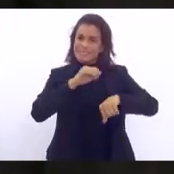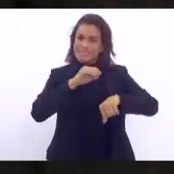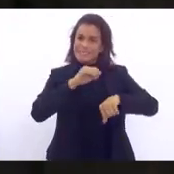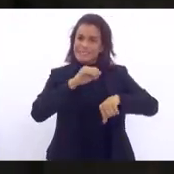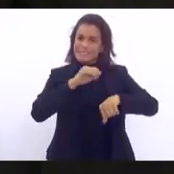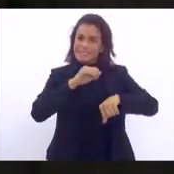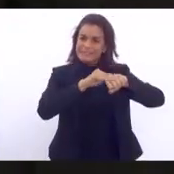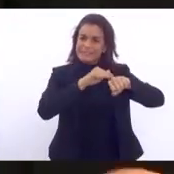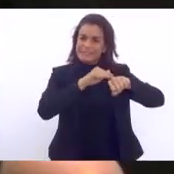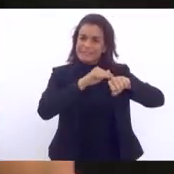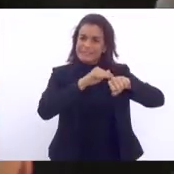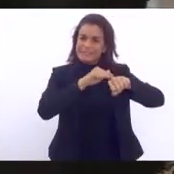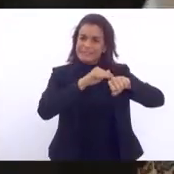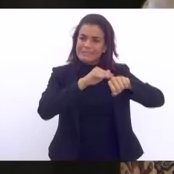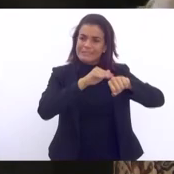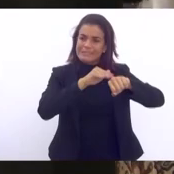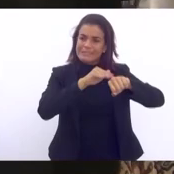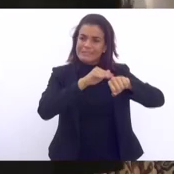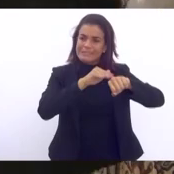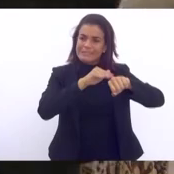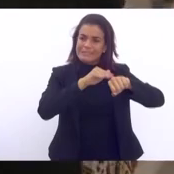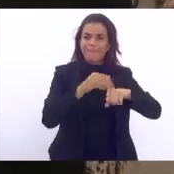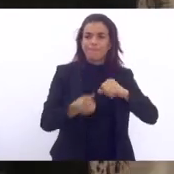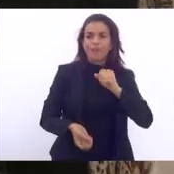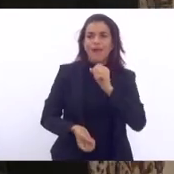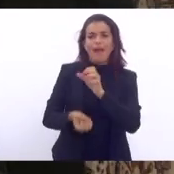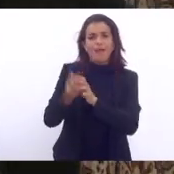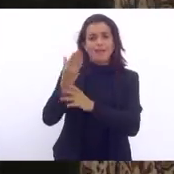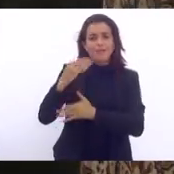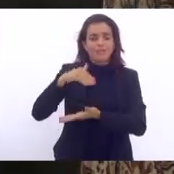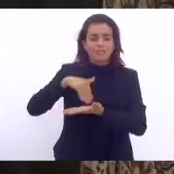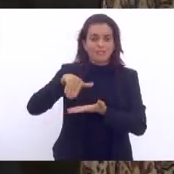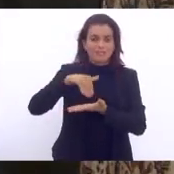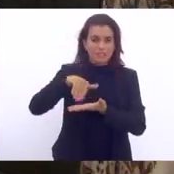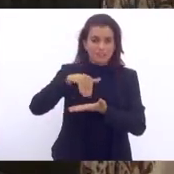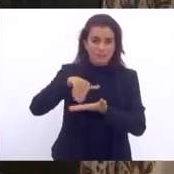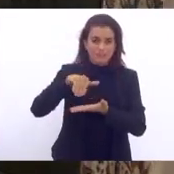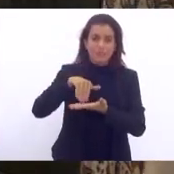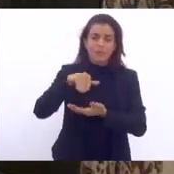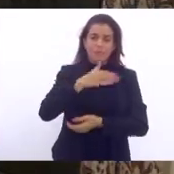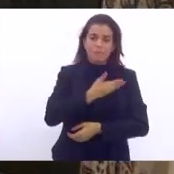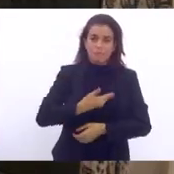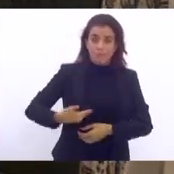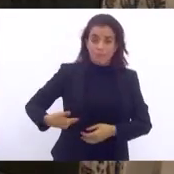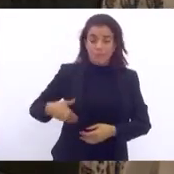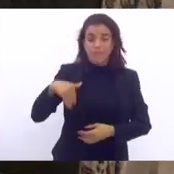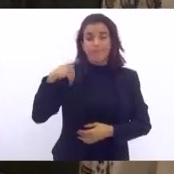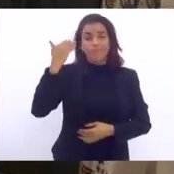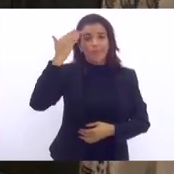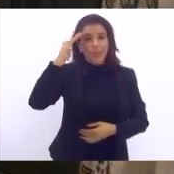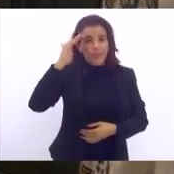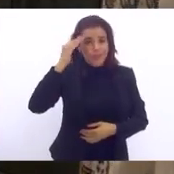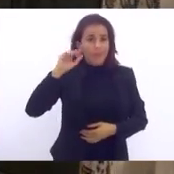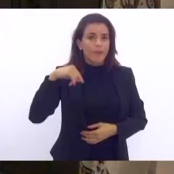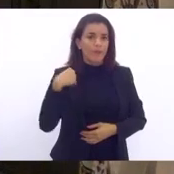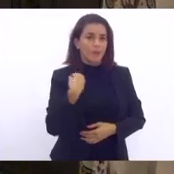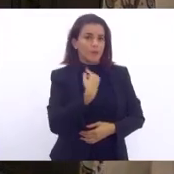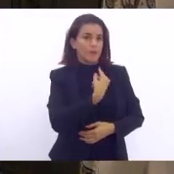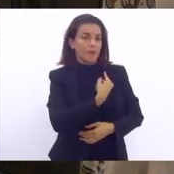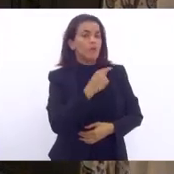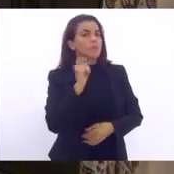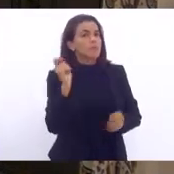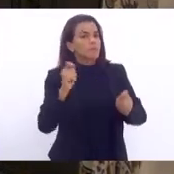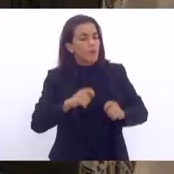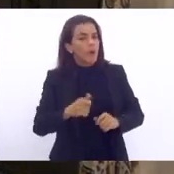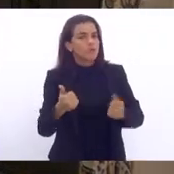a recriação da Secretaria de Segurança Pública, entendendo que ela pode contribuir, sim, para o